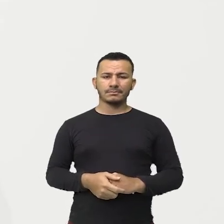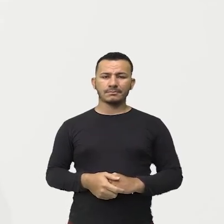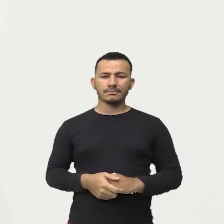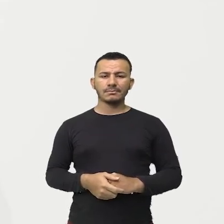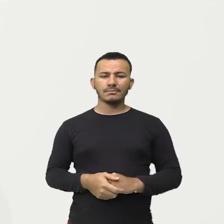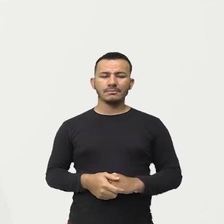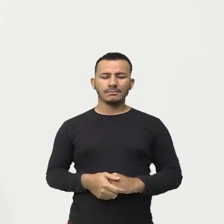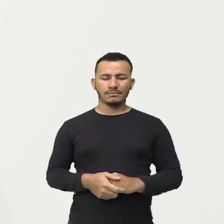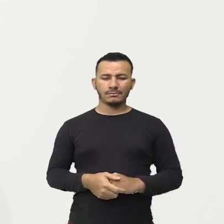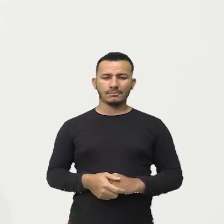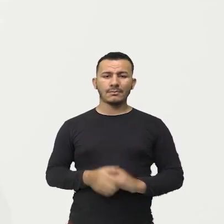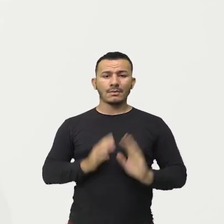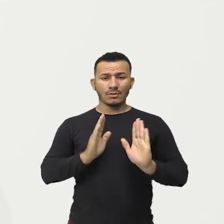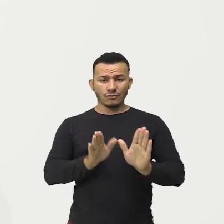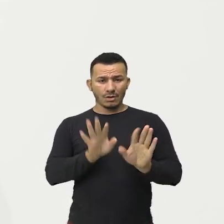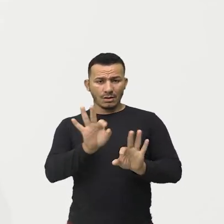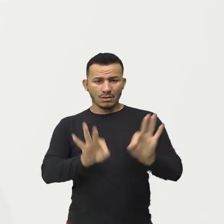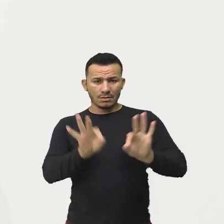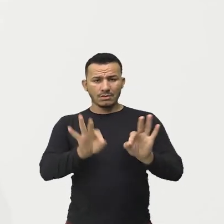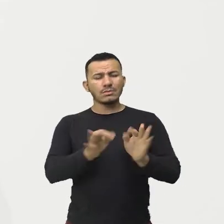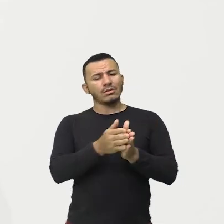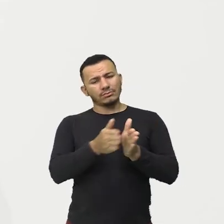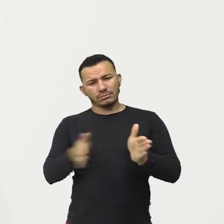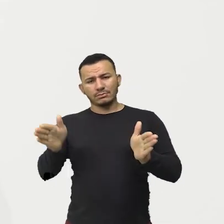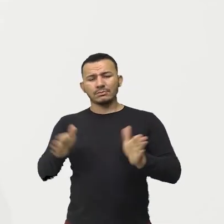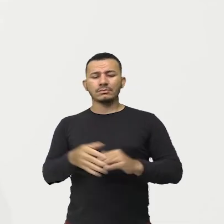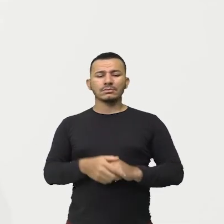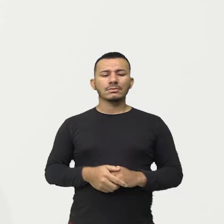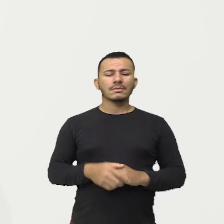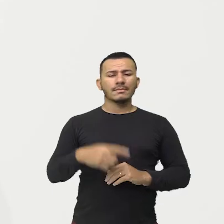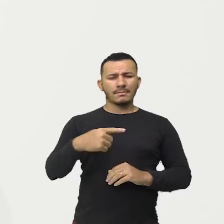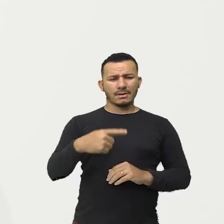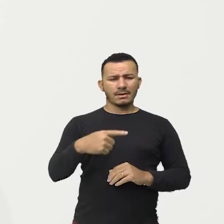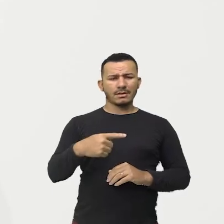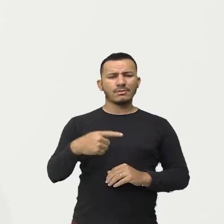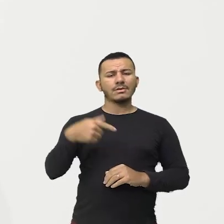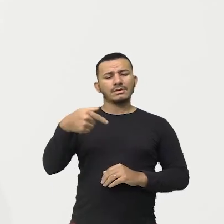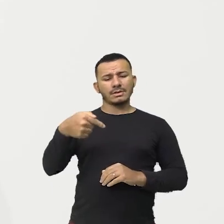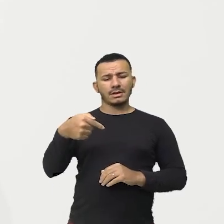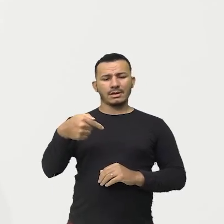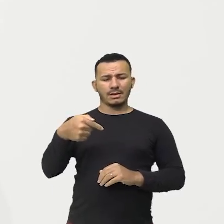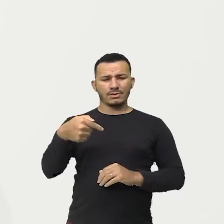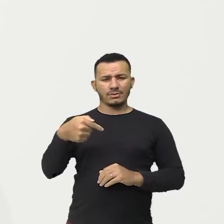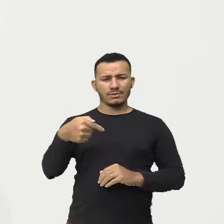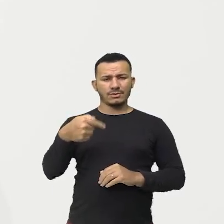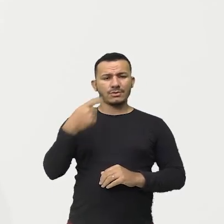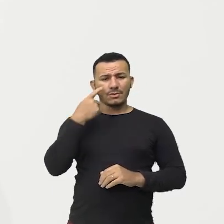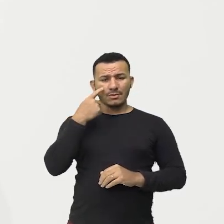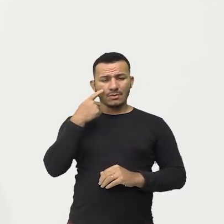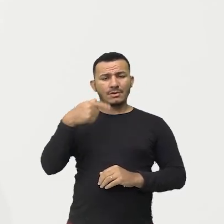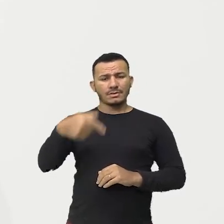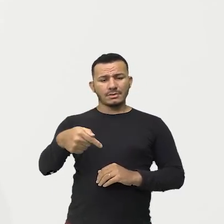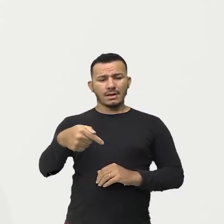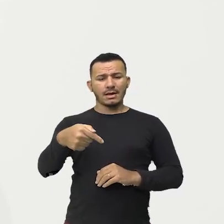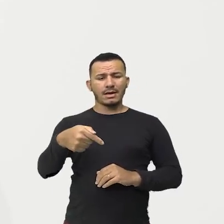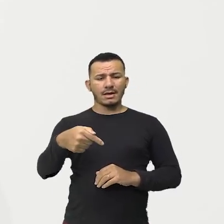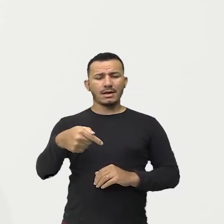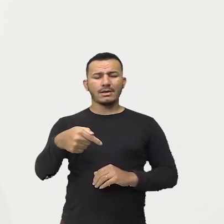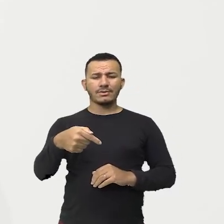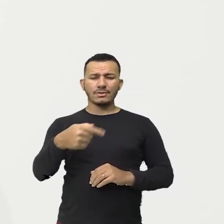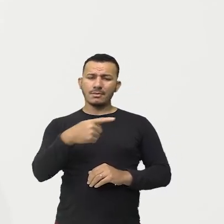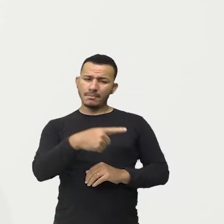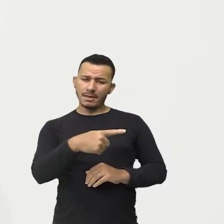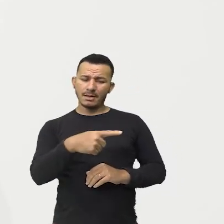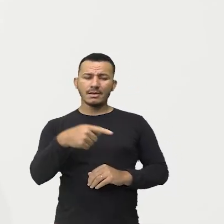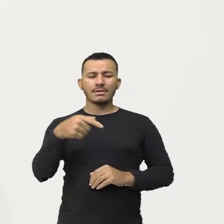Ok? Feito isso, a gente vai continuar a substituição. Ó. Menos o 7, que é da equação, ó. O menos é do